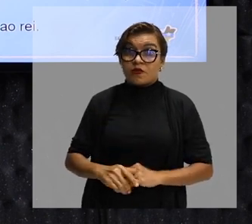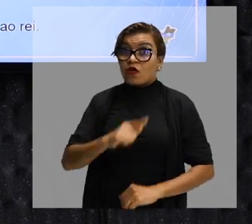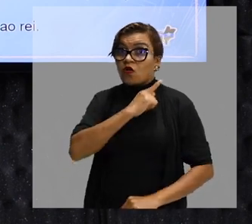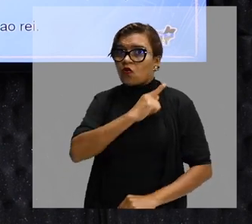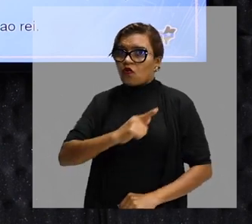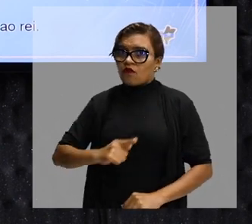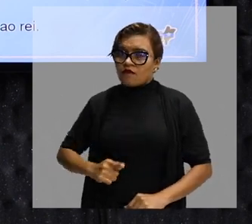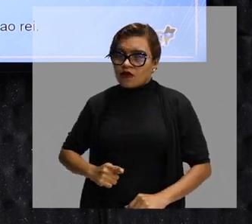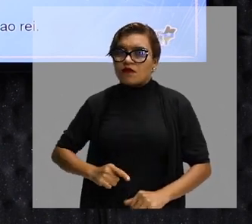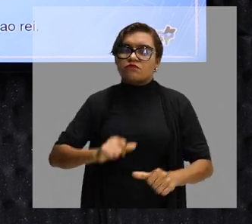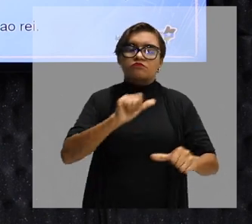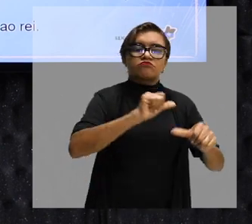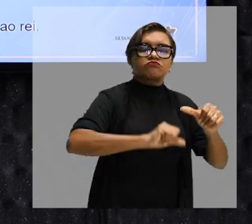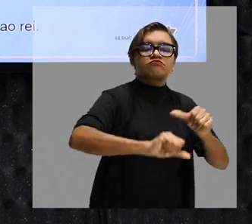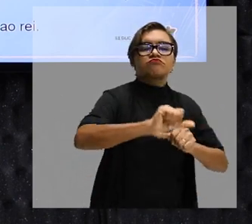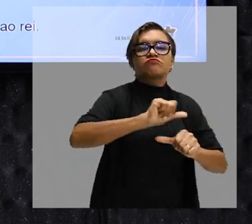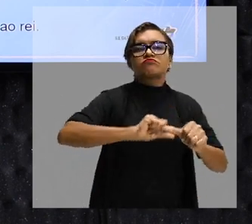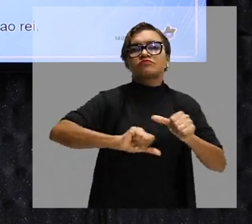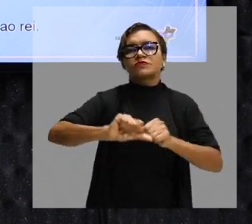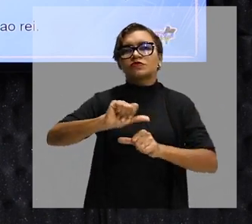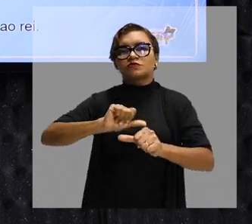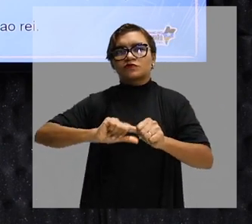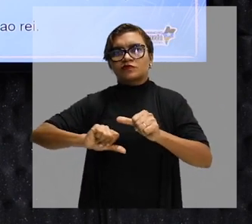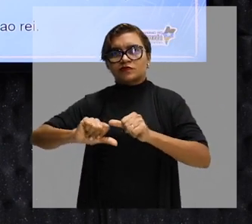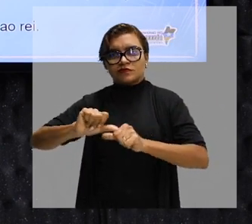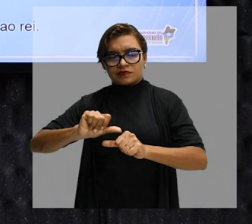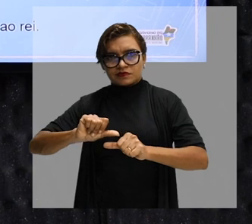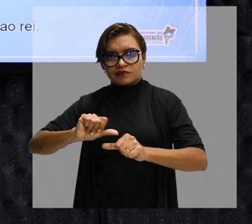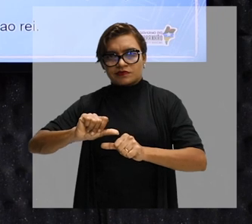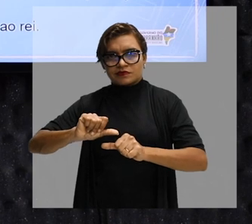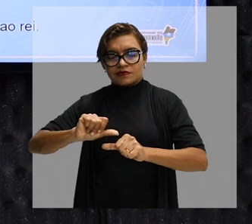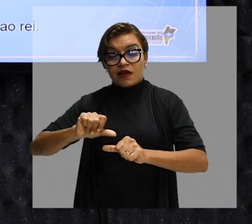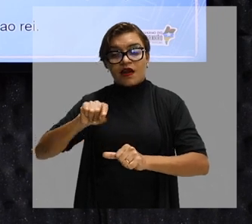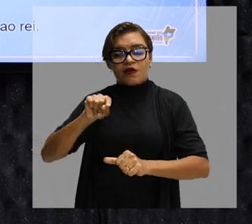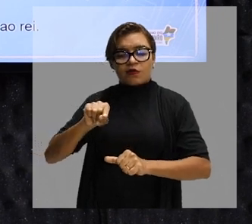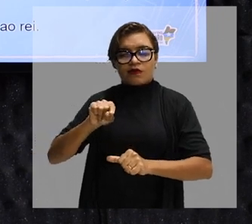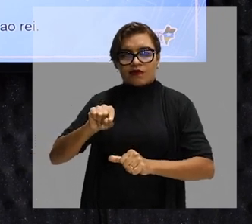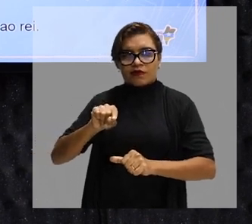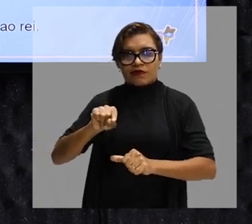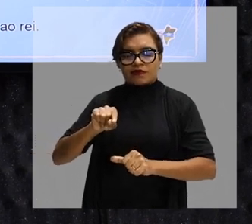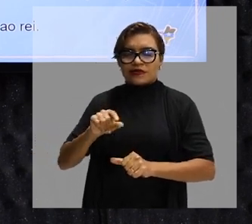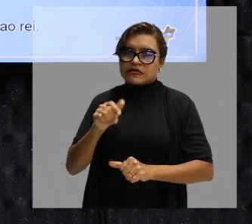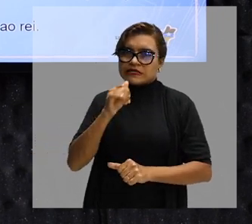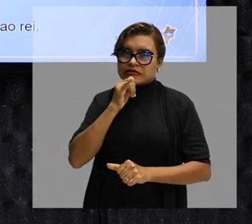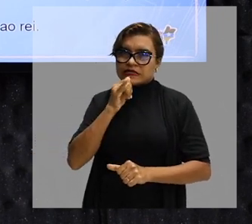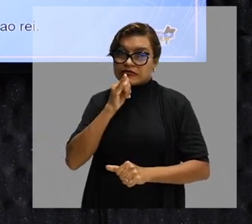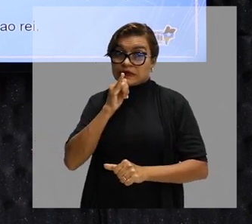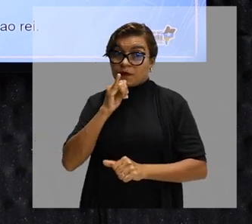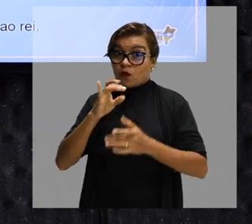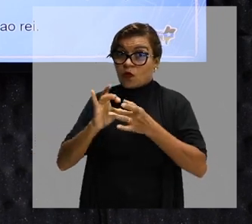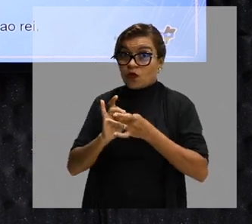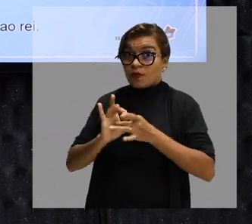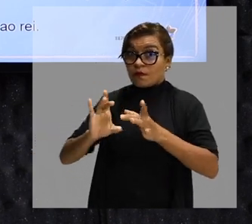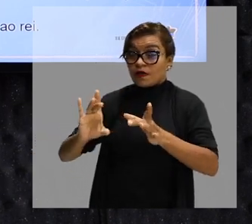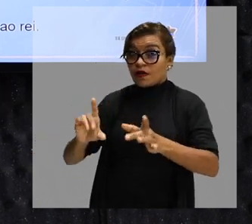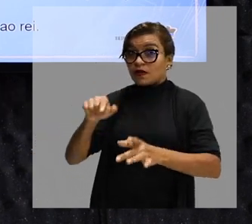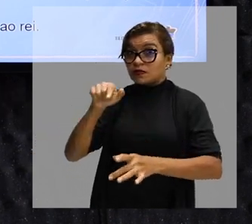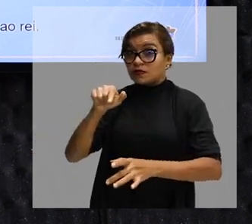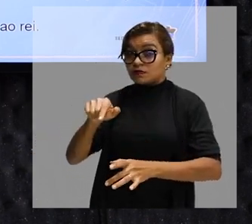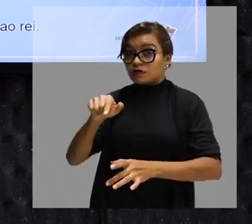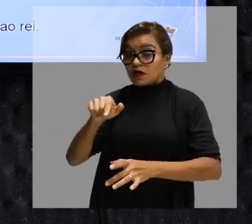governo transitório destinado à tomada dos meios de produção. Porque, no caso do liberalismo, okay,